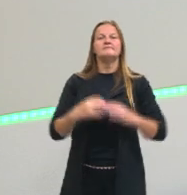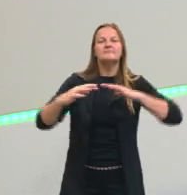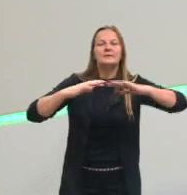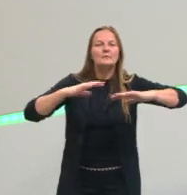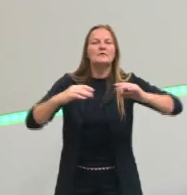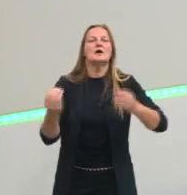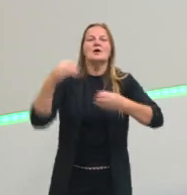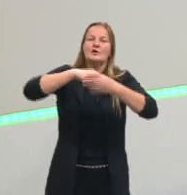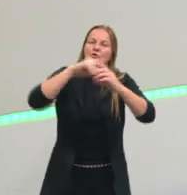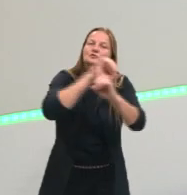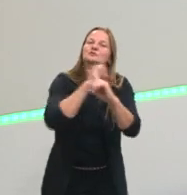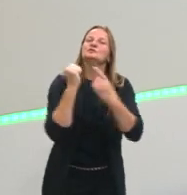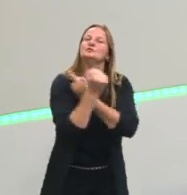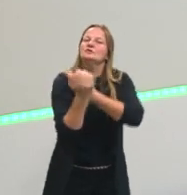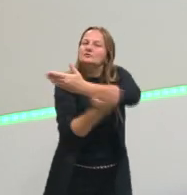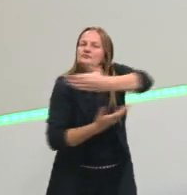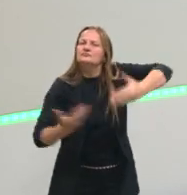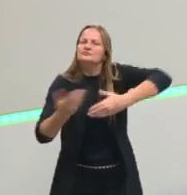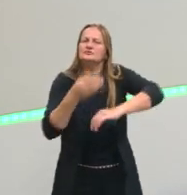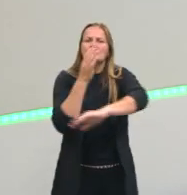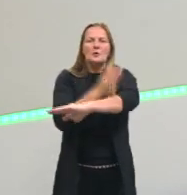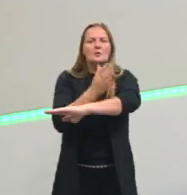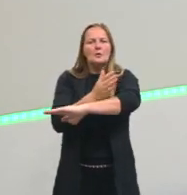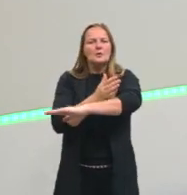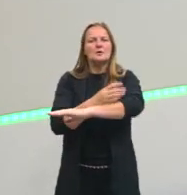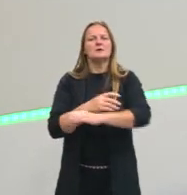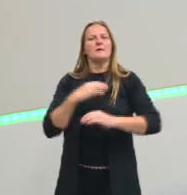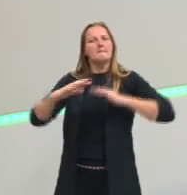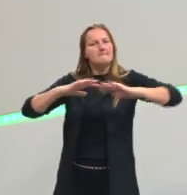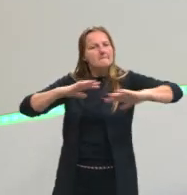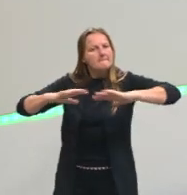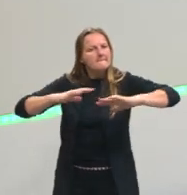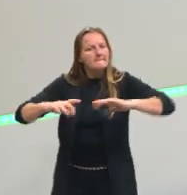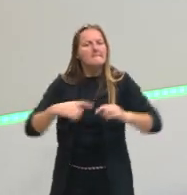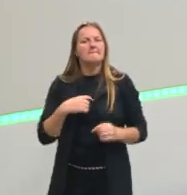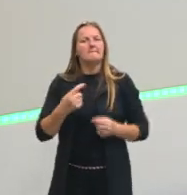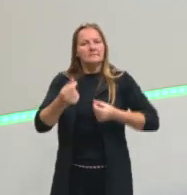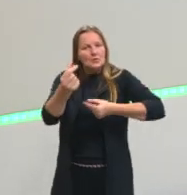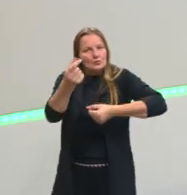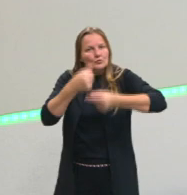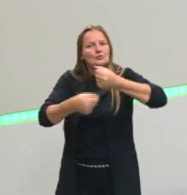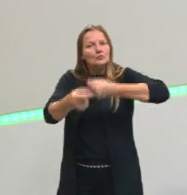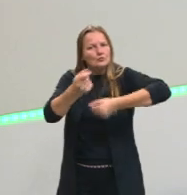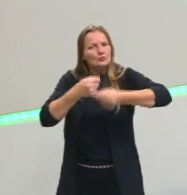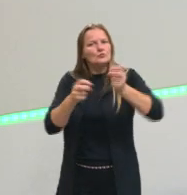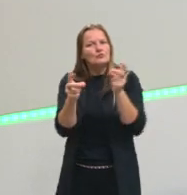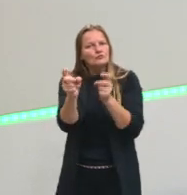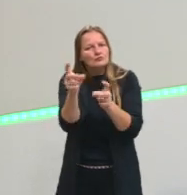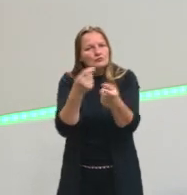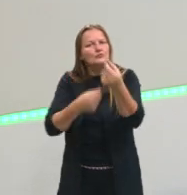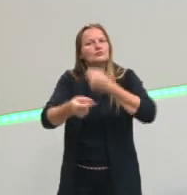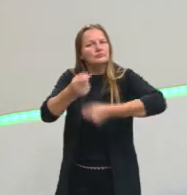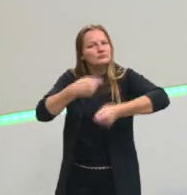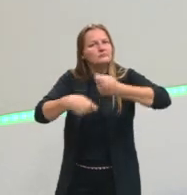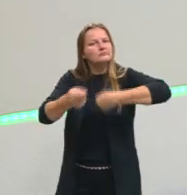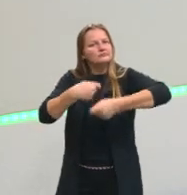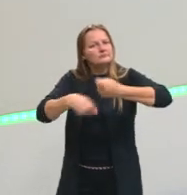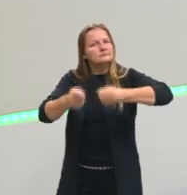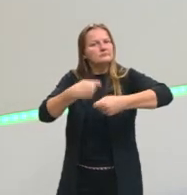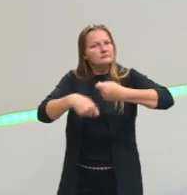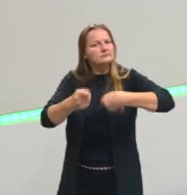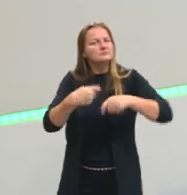mobilidade na sociedade que estava estagnada com a idade média então começa o movimento do comércio aqui então eu trago aqui um Burgo para